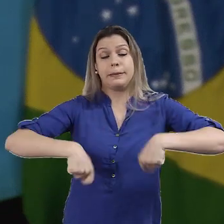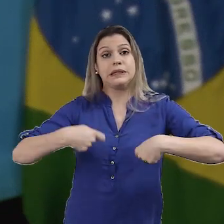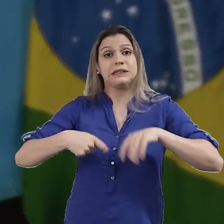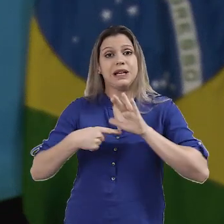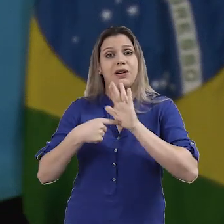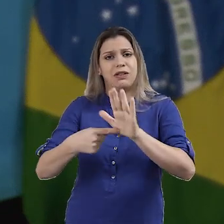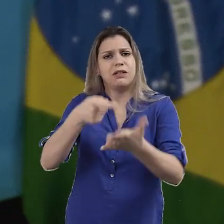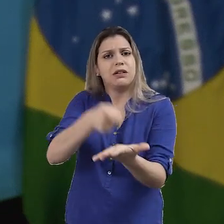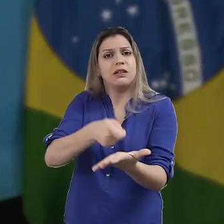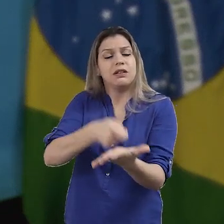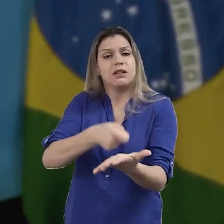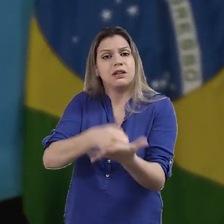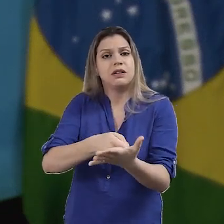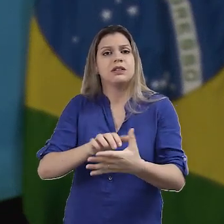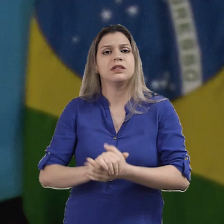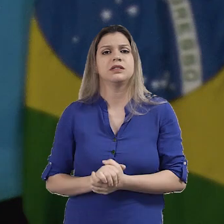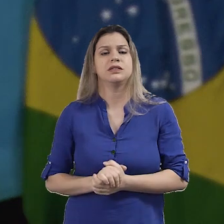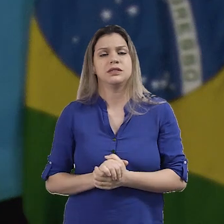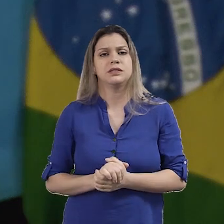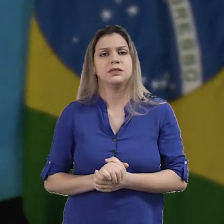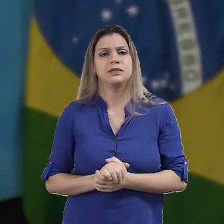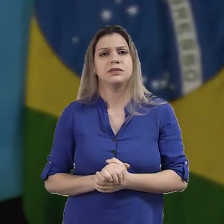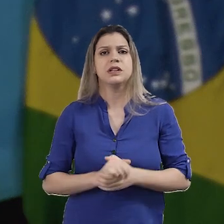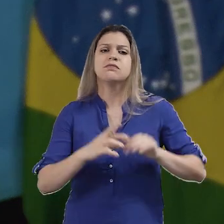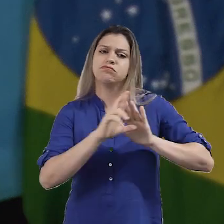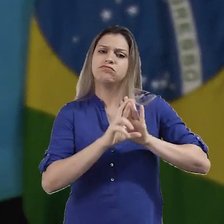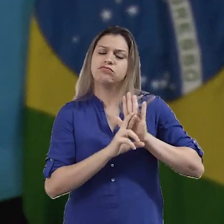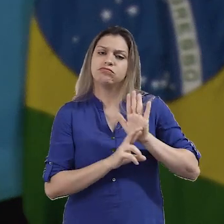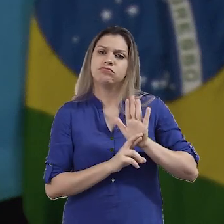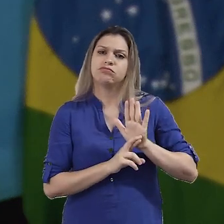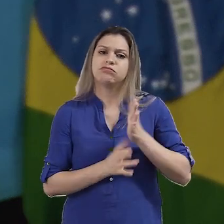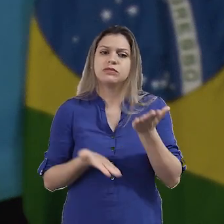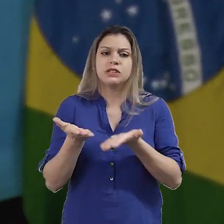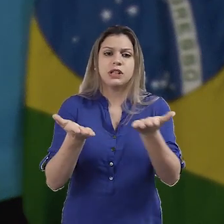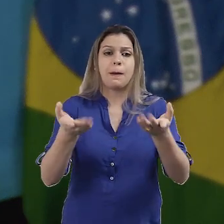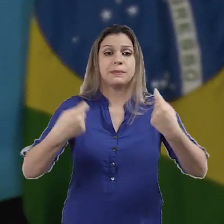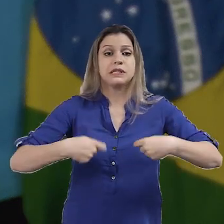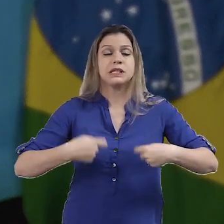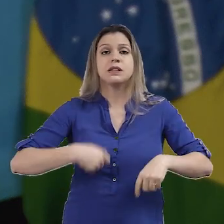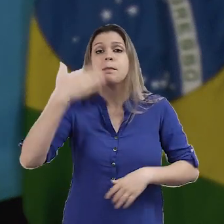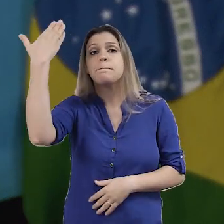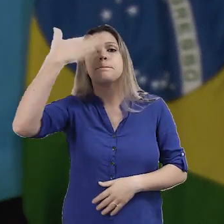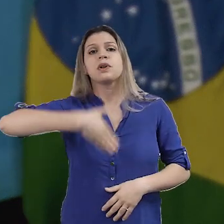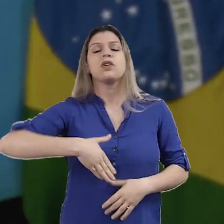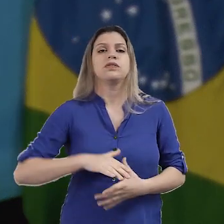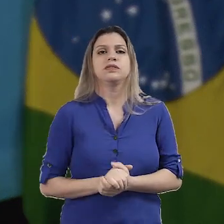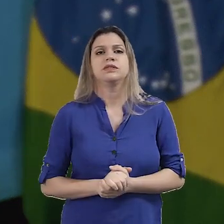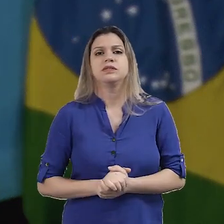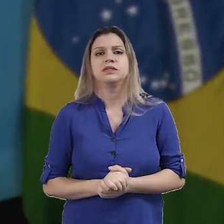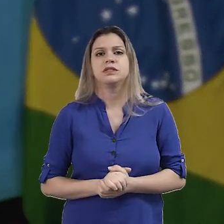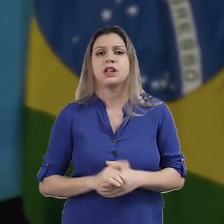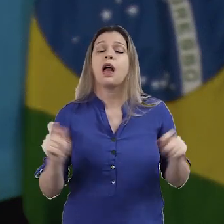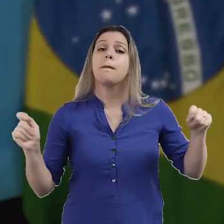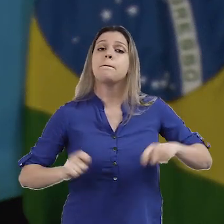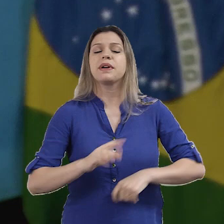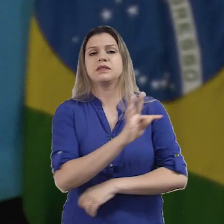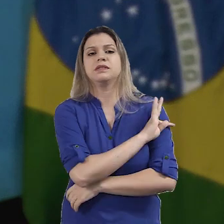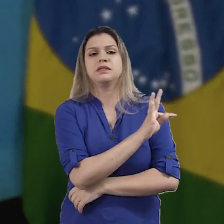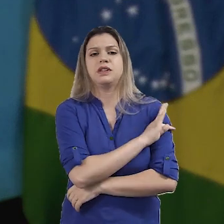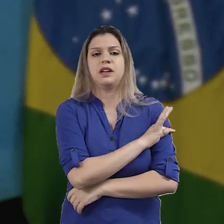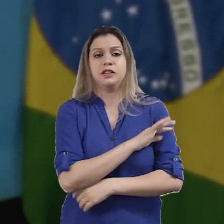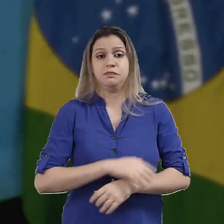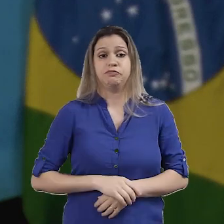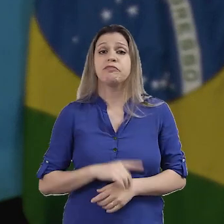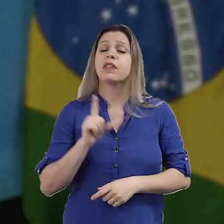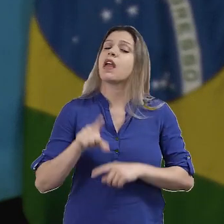precisava apresentar, era exigido como requisito da licitação, um comprovante um atestado de capacidade